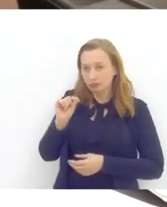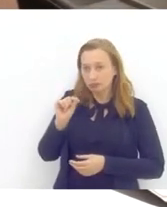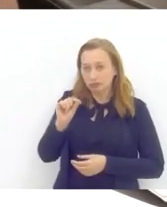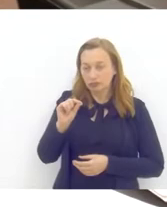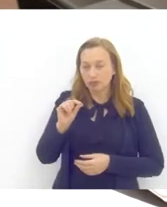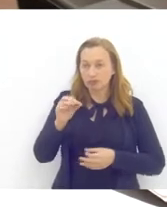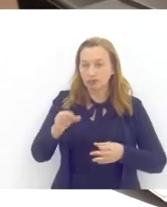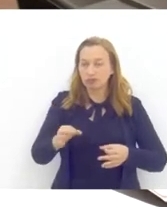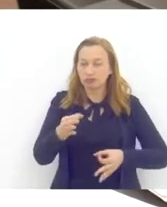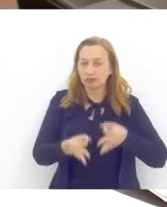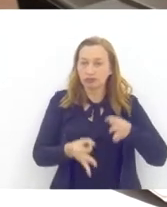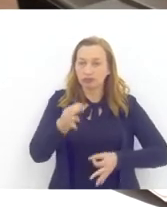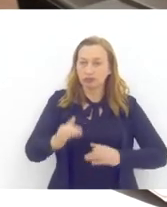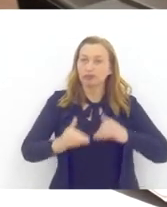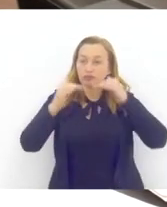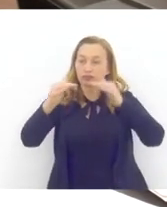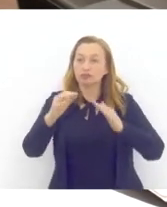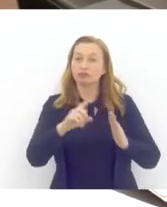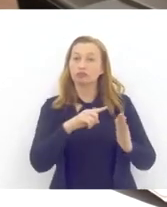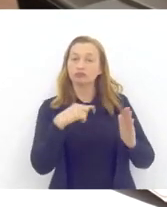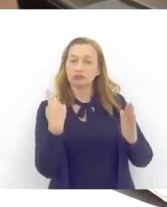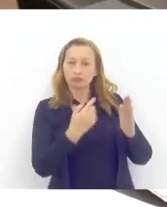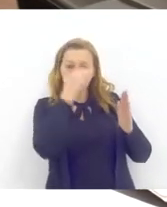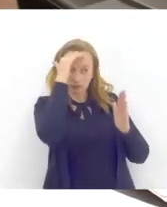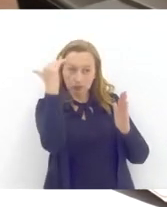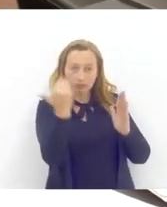que fazer isso da melhor maneira possível.